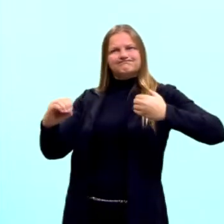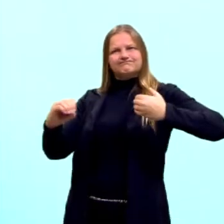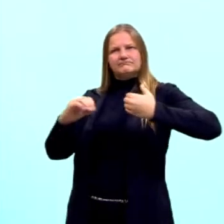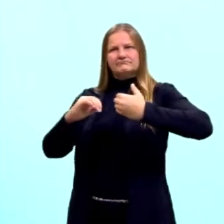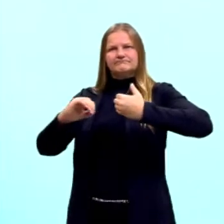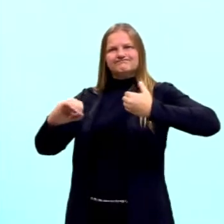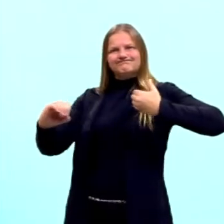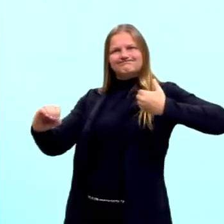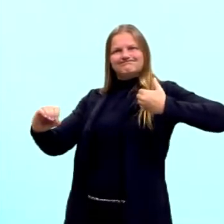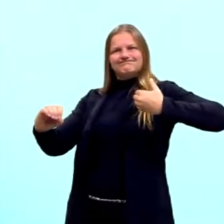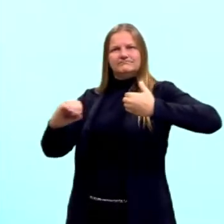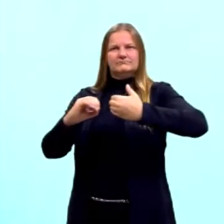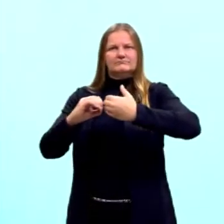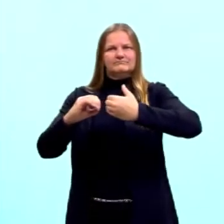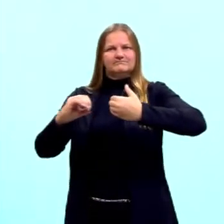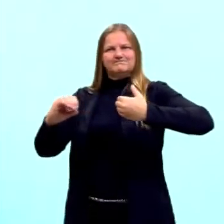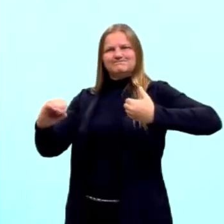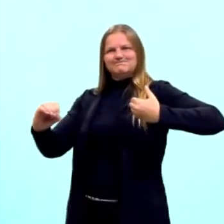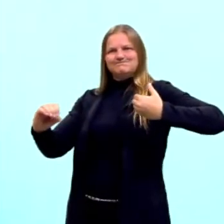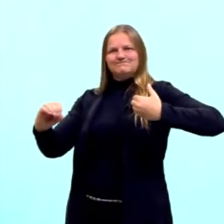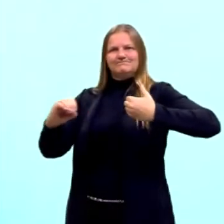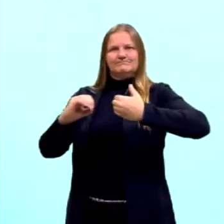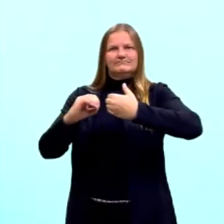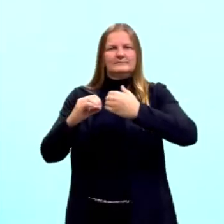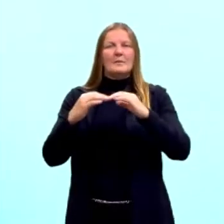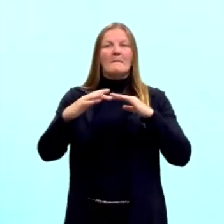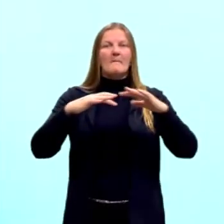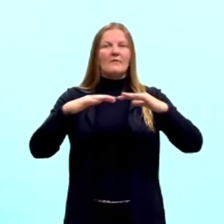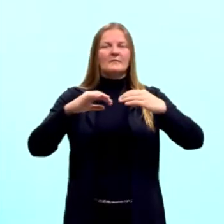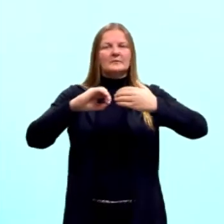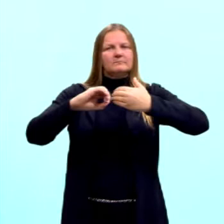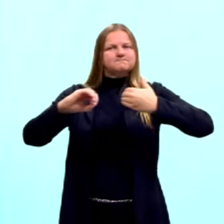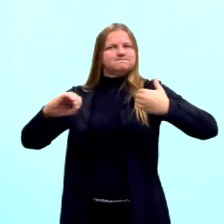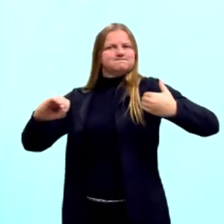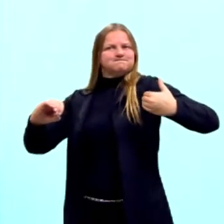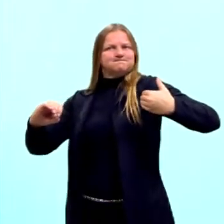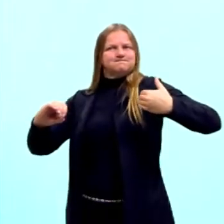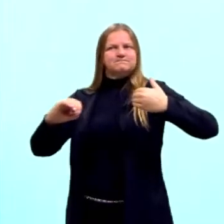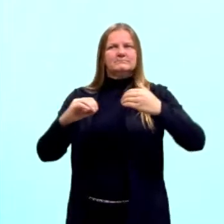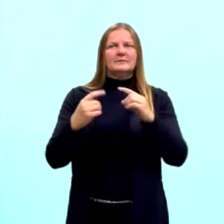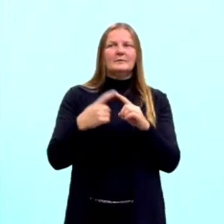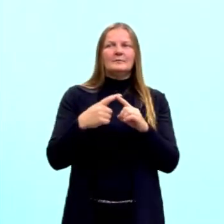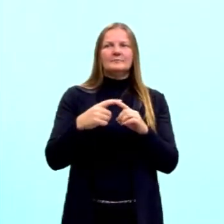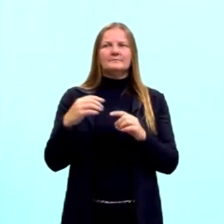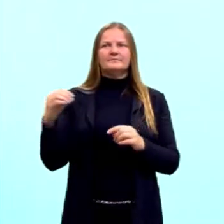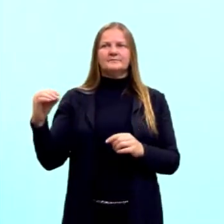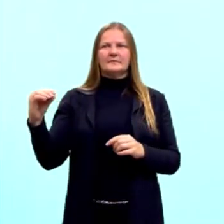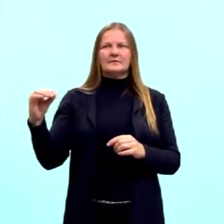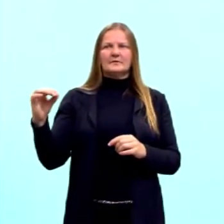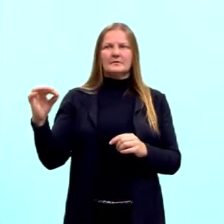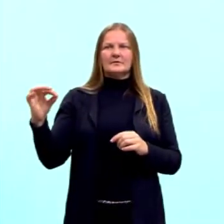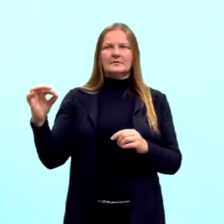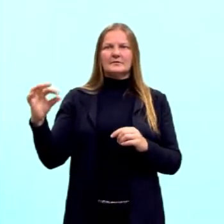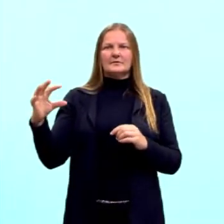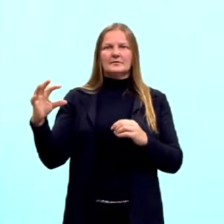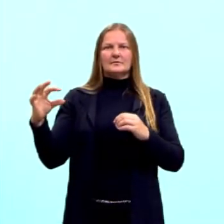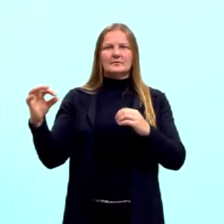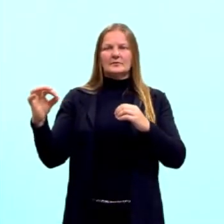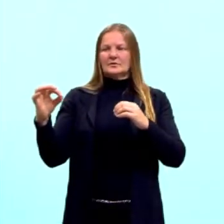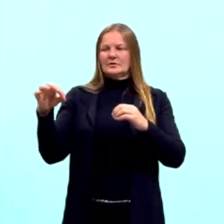né então é o movimento Digamos que é sua mão aqui por exemplo solte né